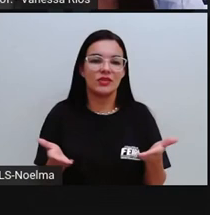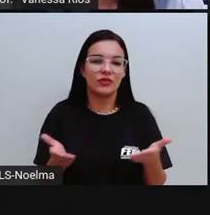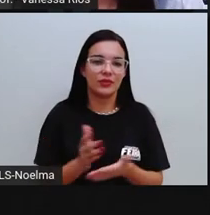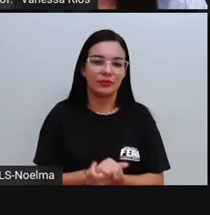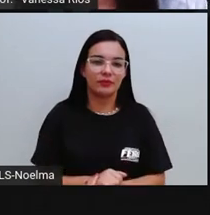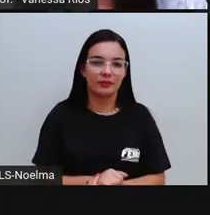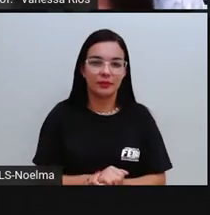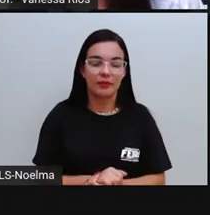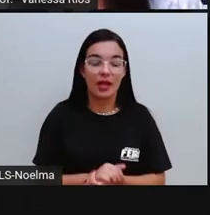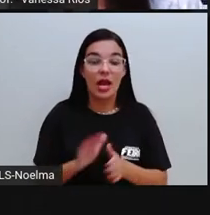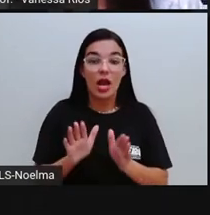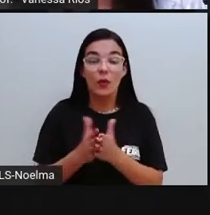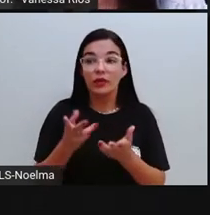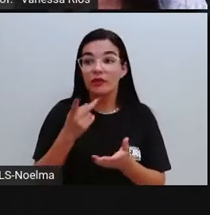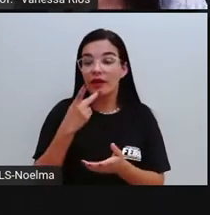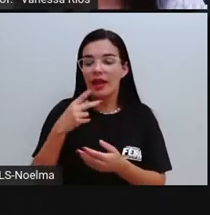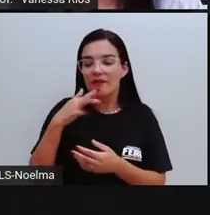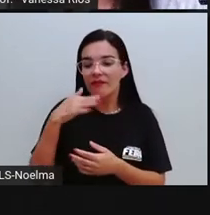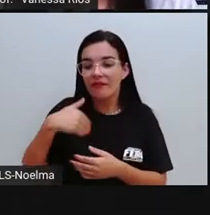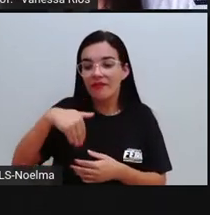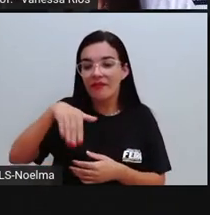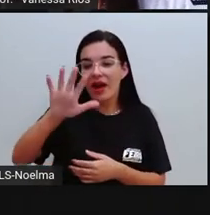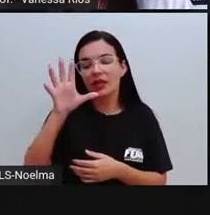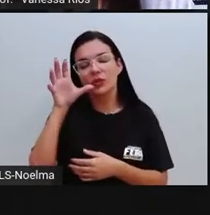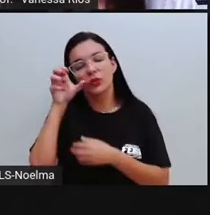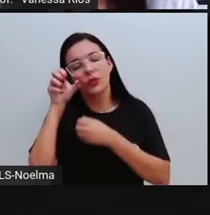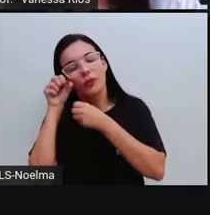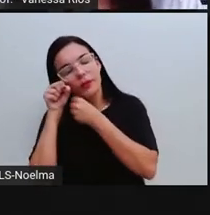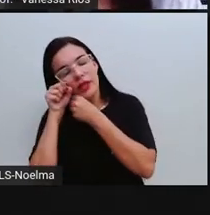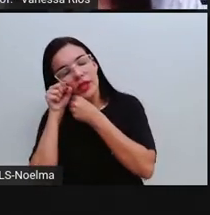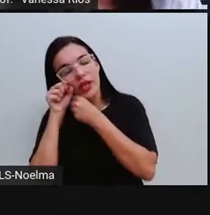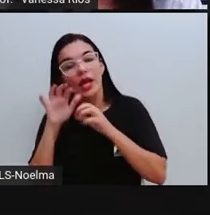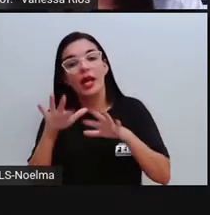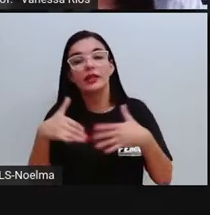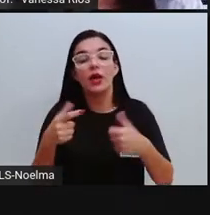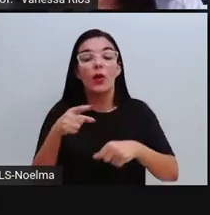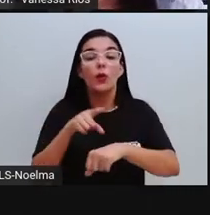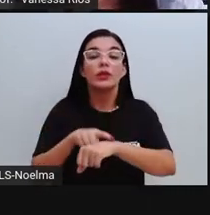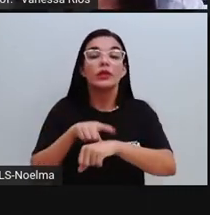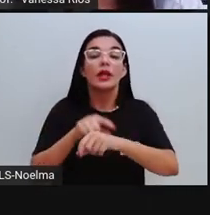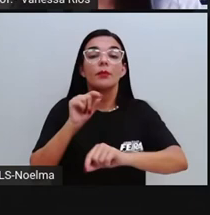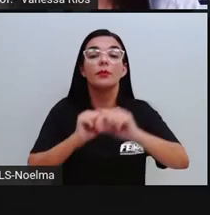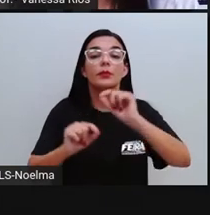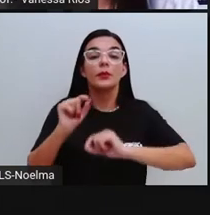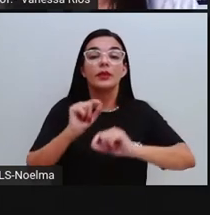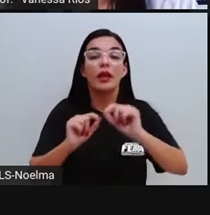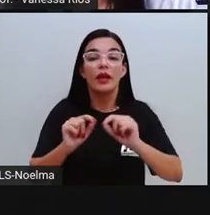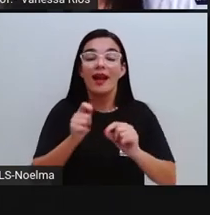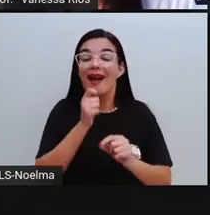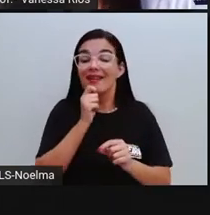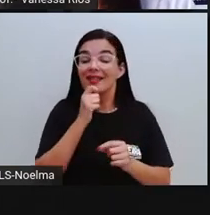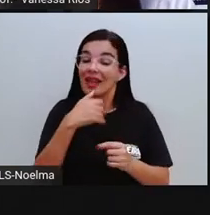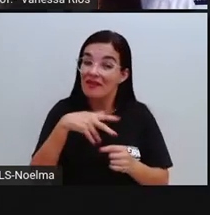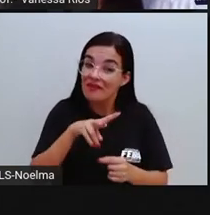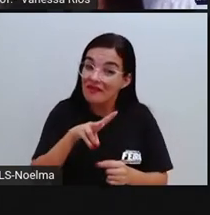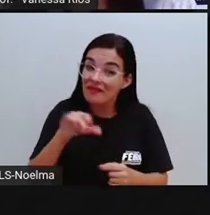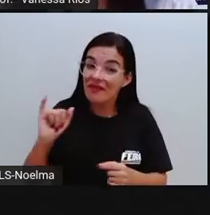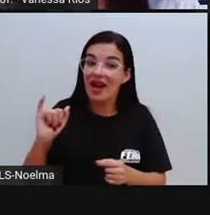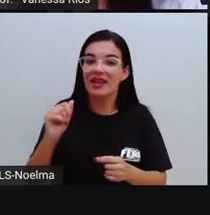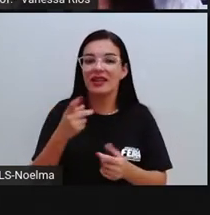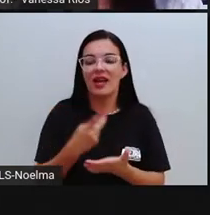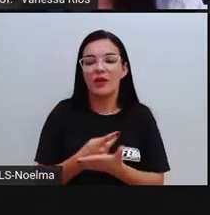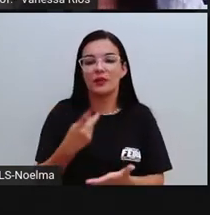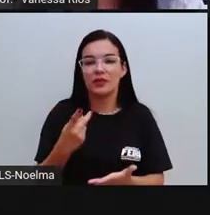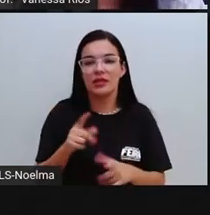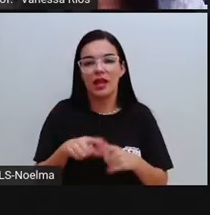Presente. Mas quando eu falo que ela dormirá, eu estou me referindo aí a uma ação que ainda vai acontecer.